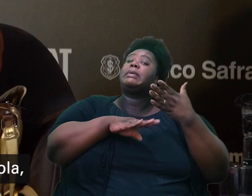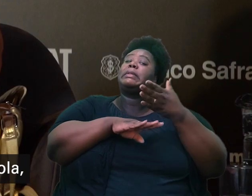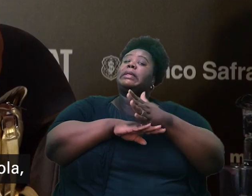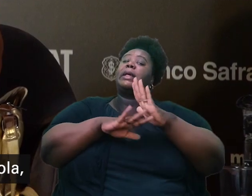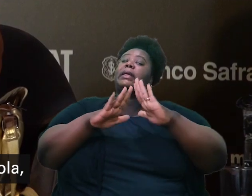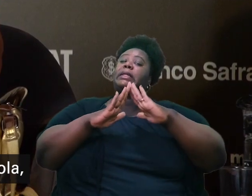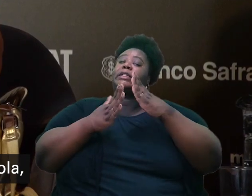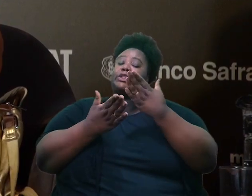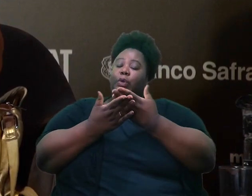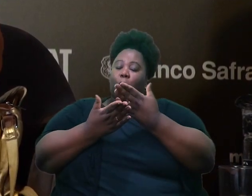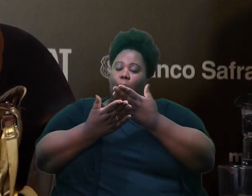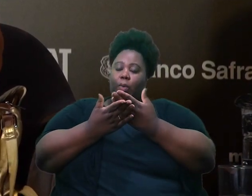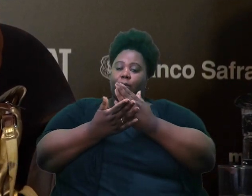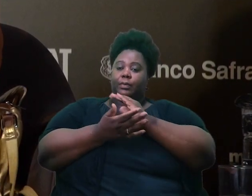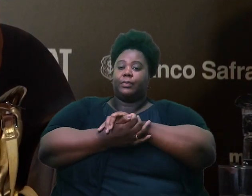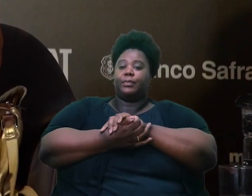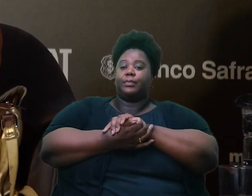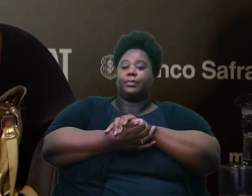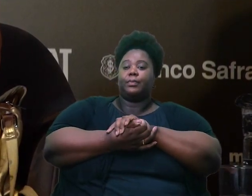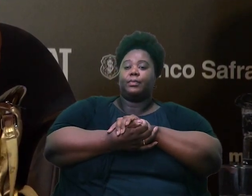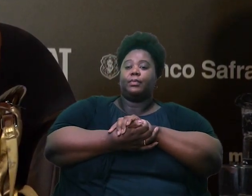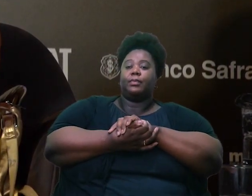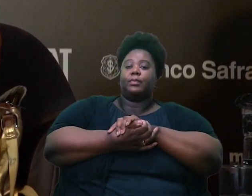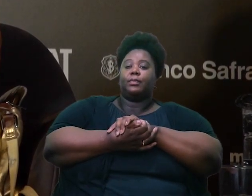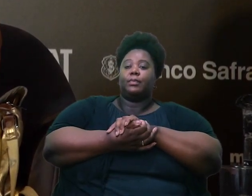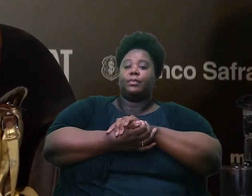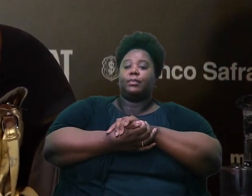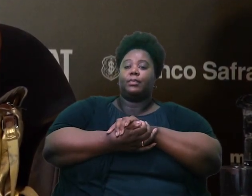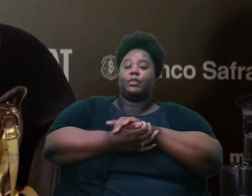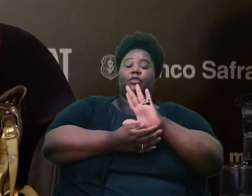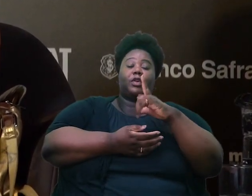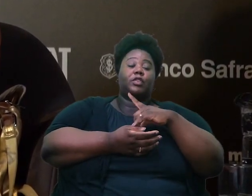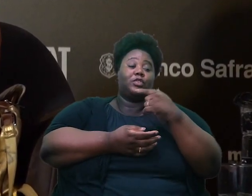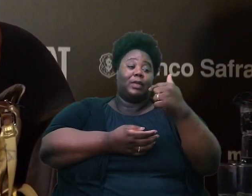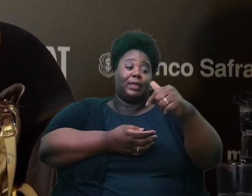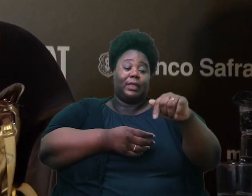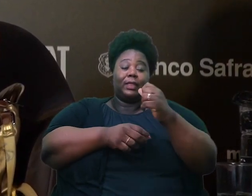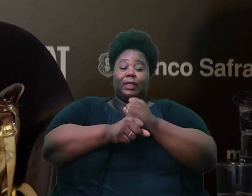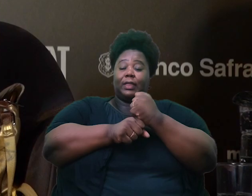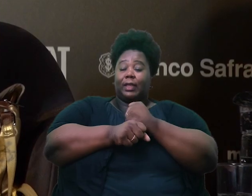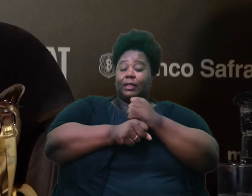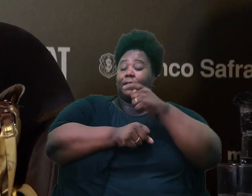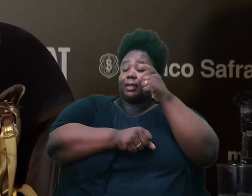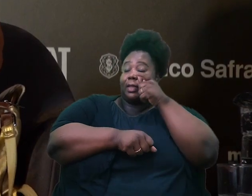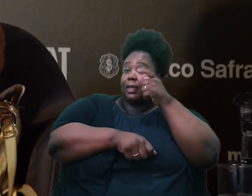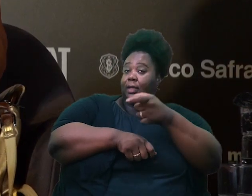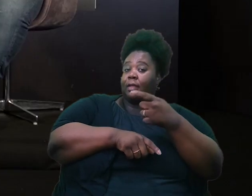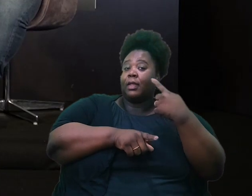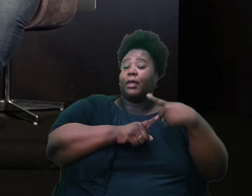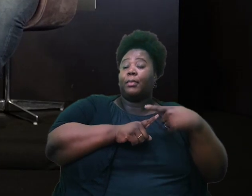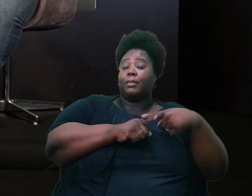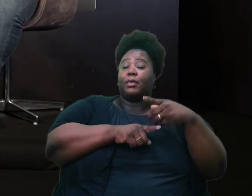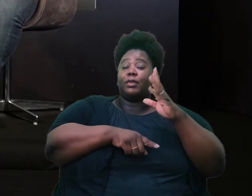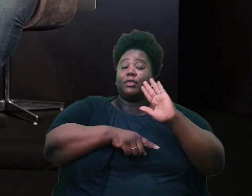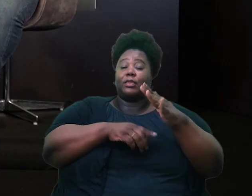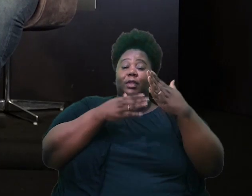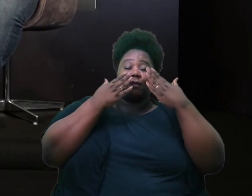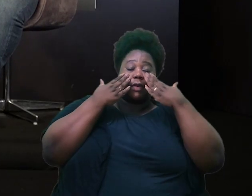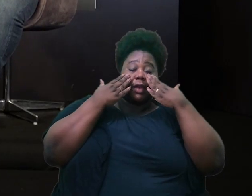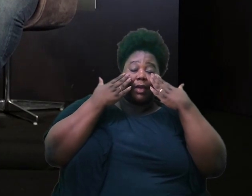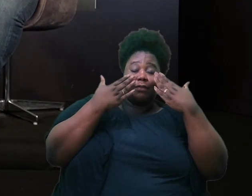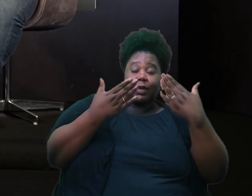escola, né, já com 7 anos, muito interessante, porque eu estava já à